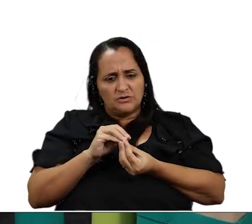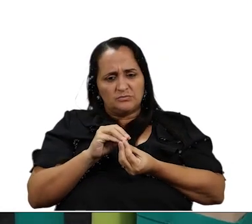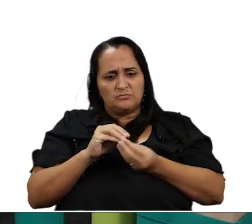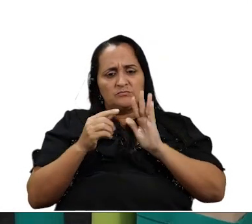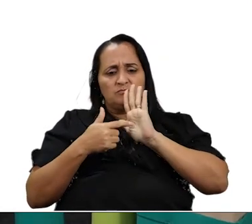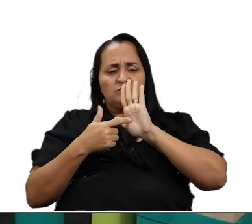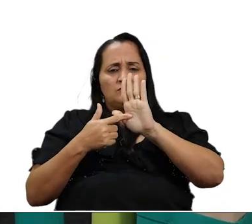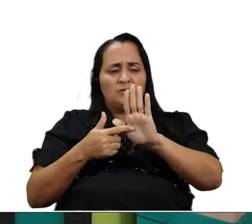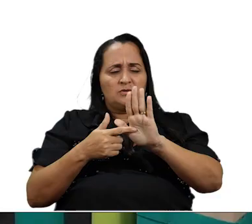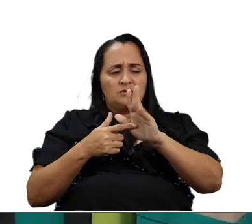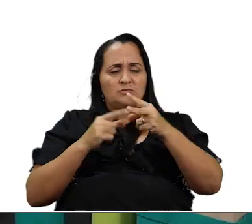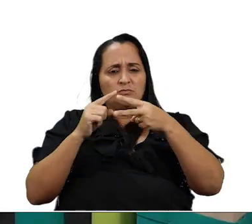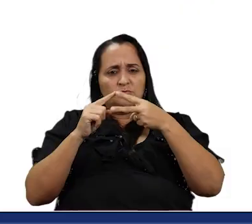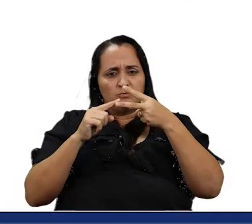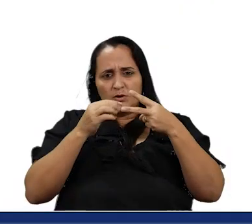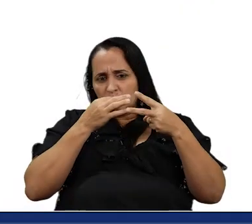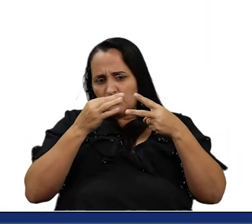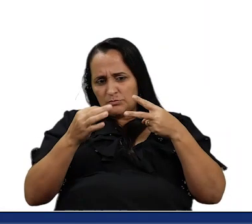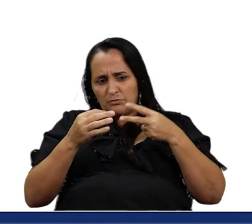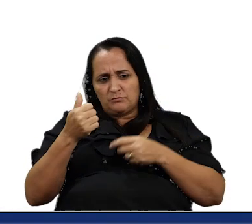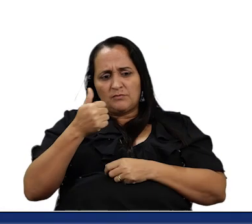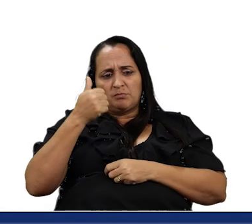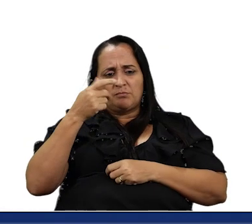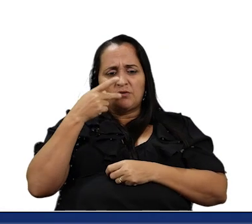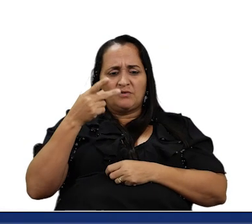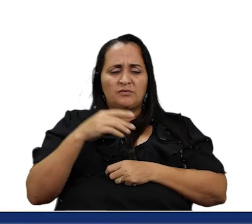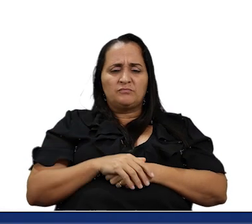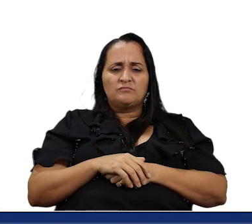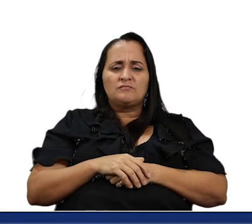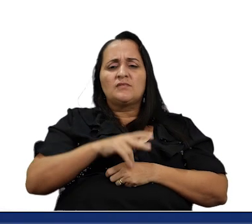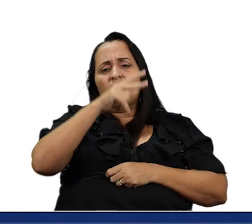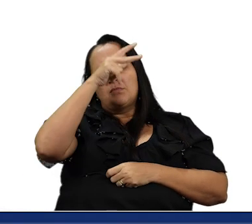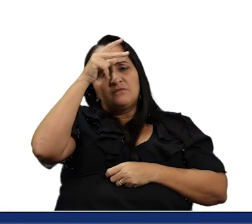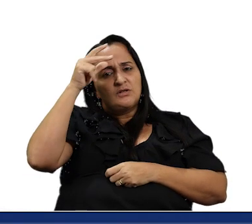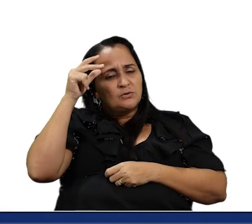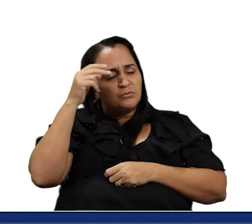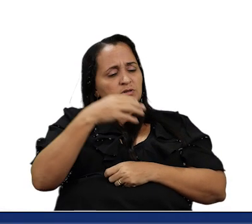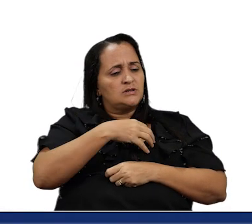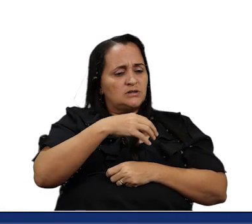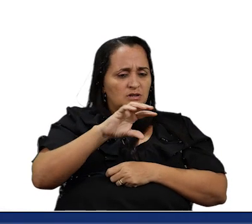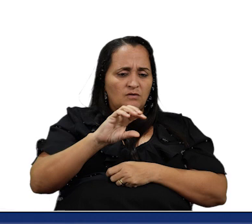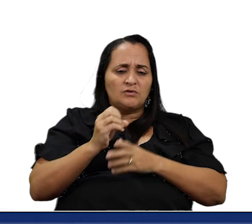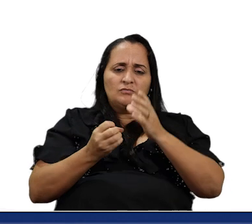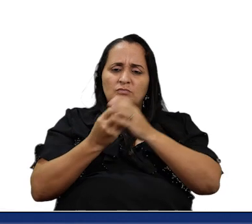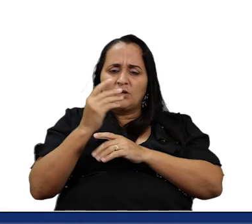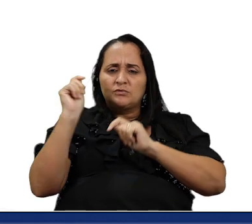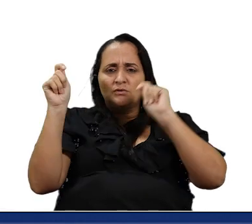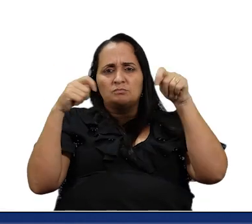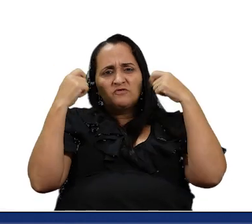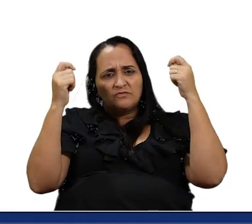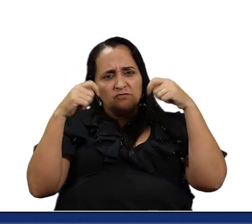aqui duas opções, né? A primeira diz: a Prefeitura de Salvador está realizando o Festival da Primavera nos dias